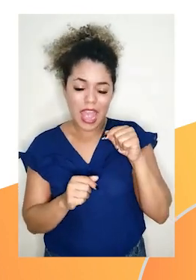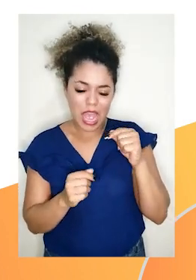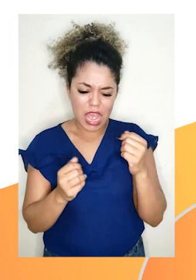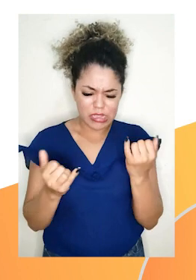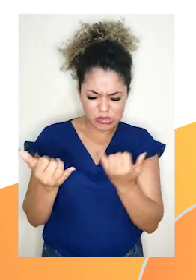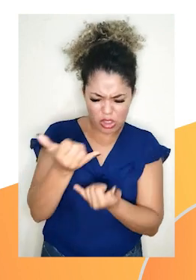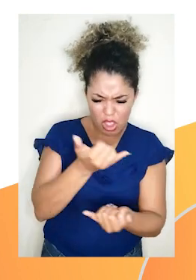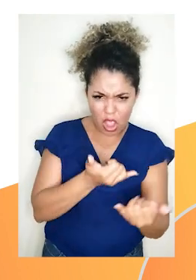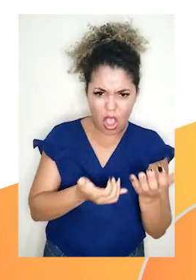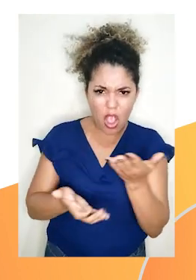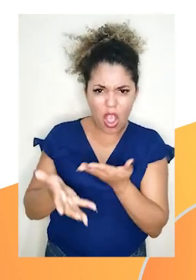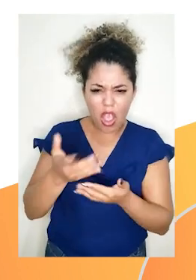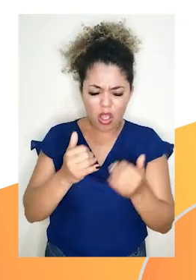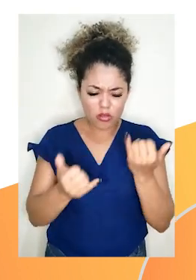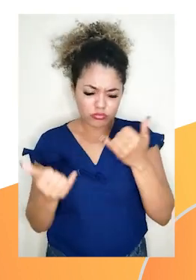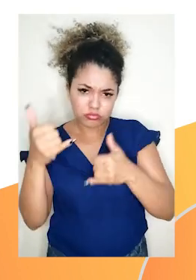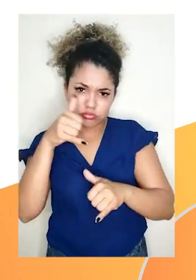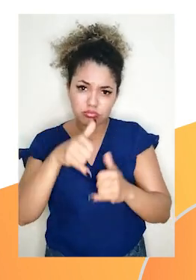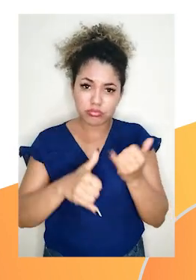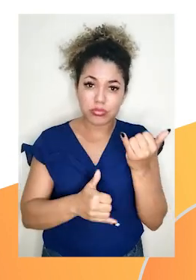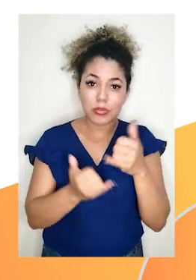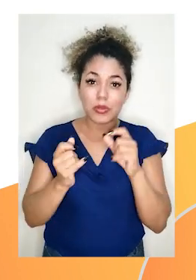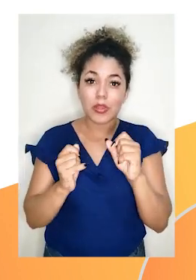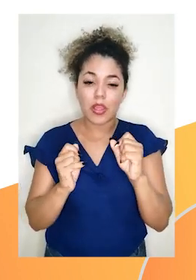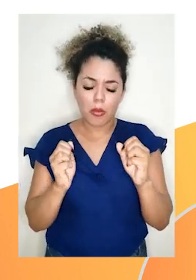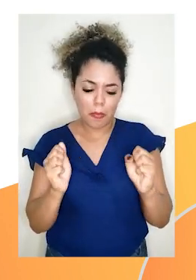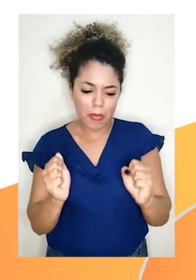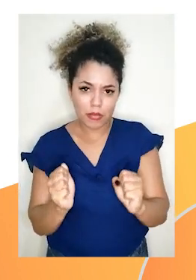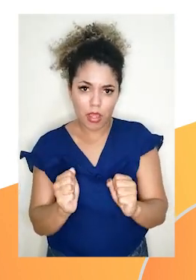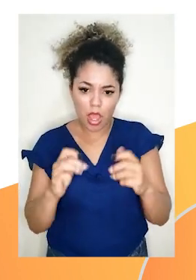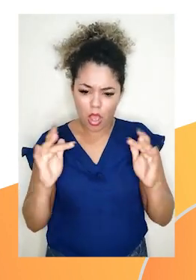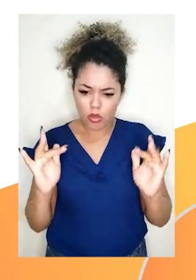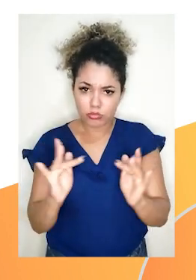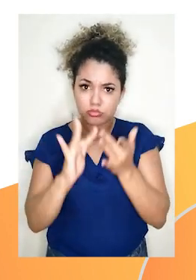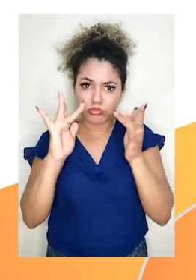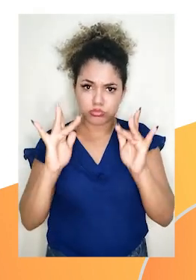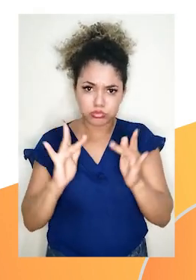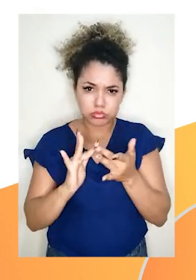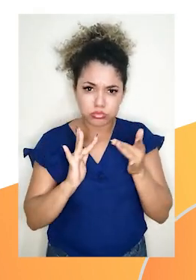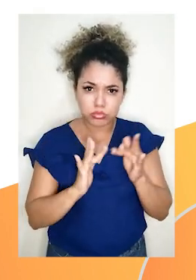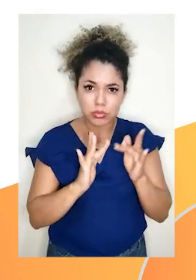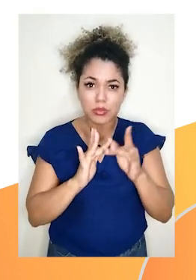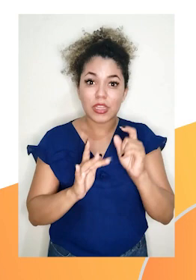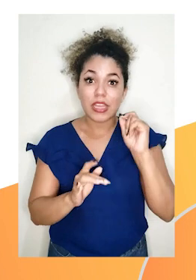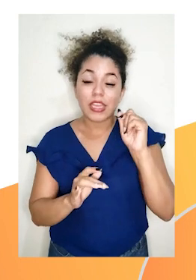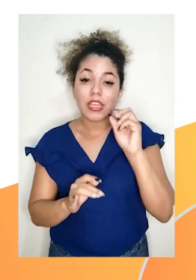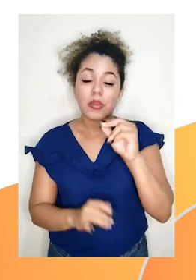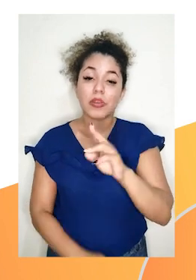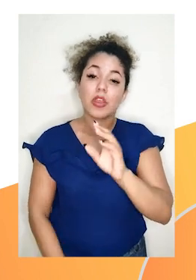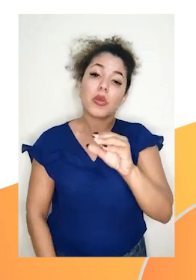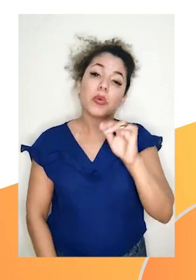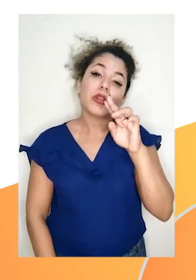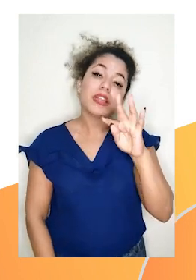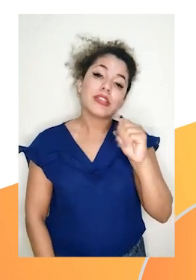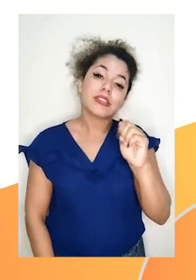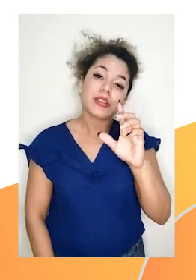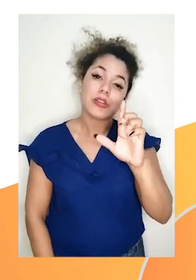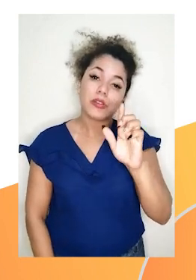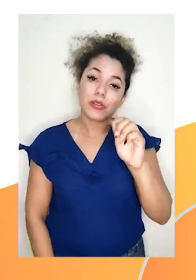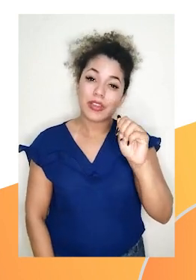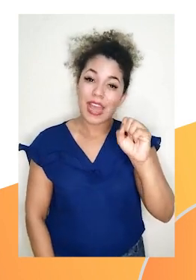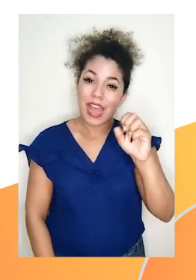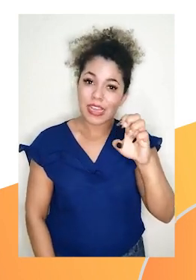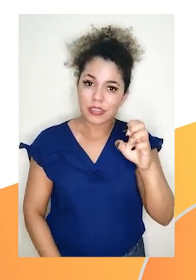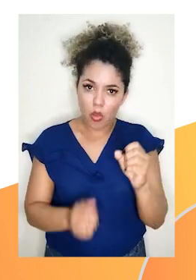que estão em intensa gravitação entram em colapso. Aqui nós temos o que chamamos de contração dos gases. Quando há contração